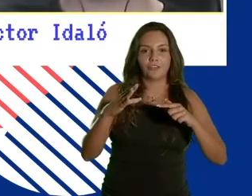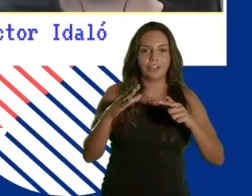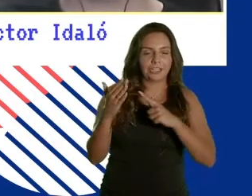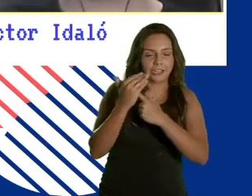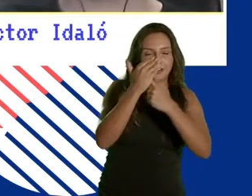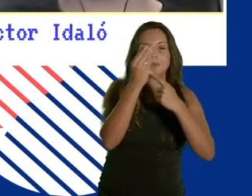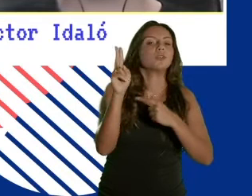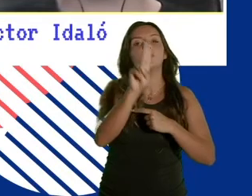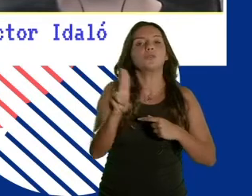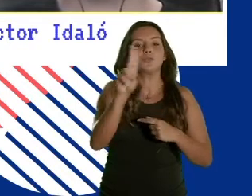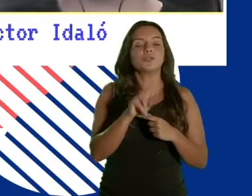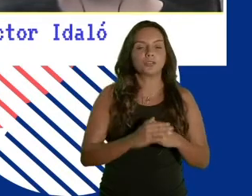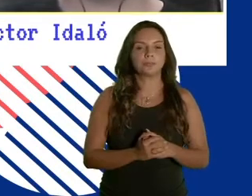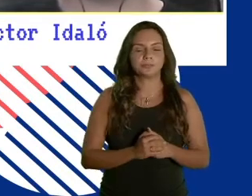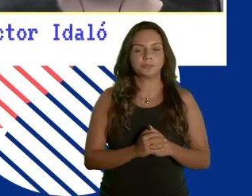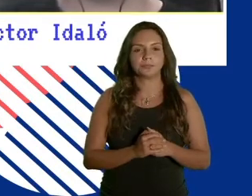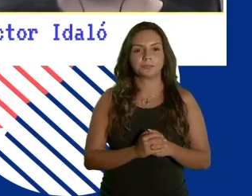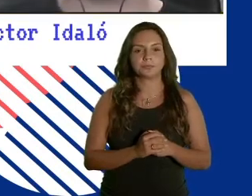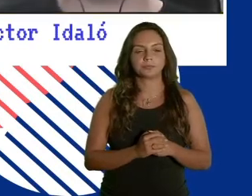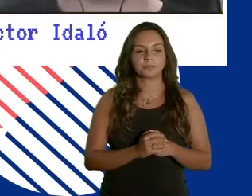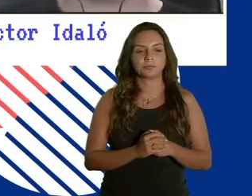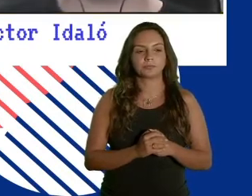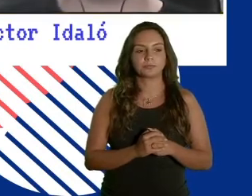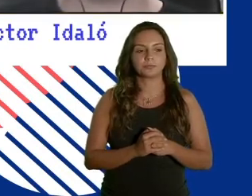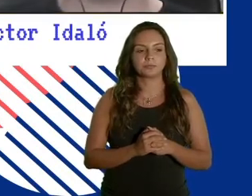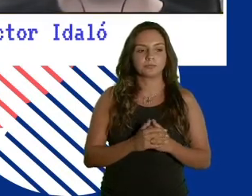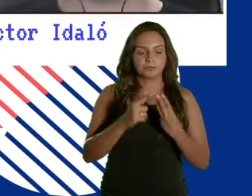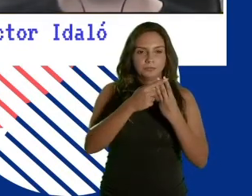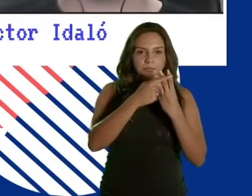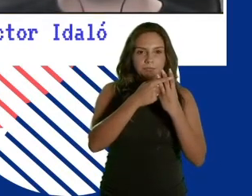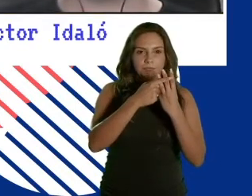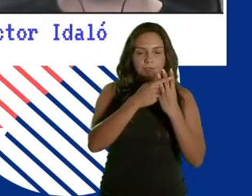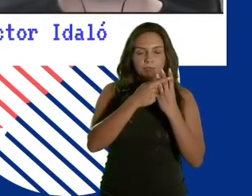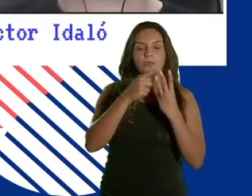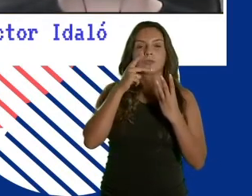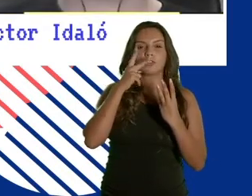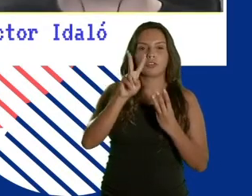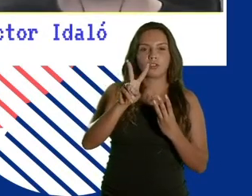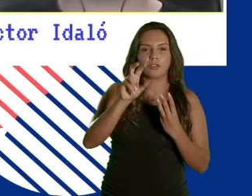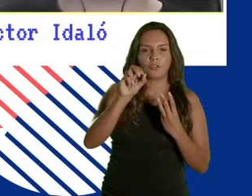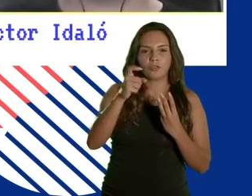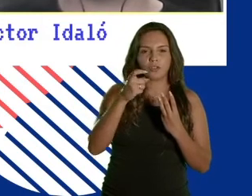foi muito útil nesse sentido. Por favor, o Vox Dulcis, não é isso?